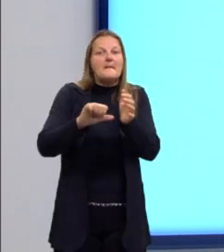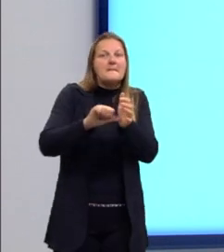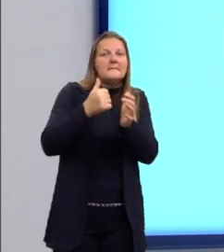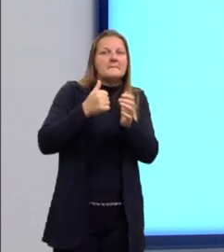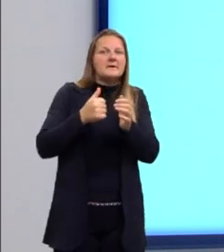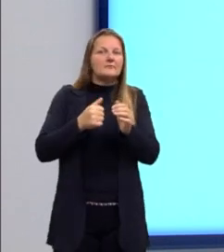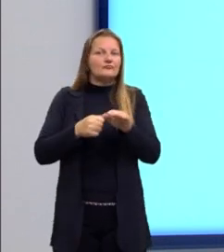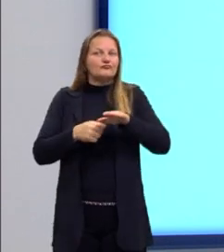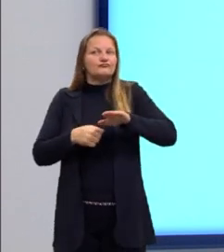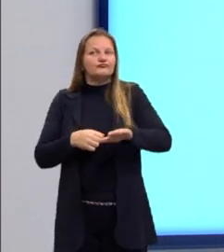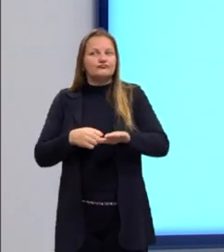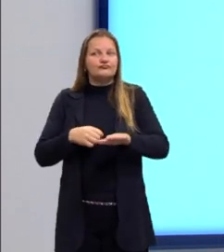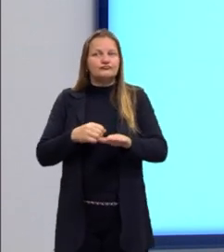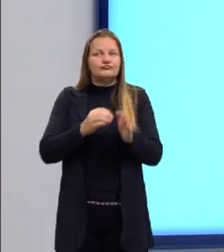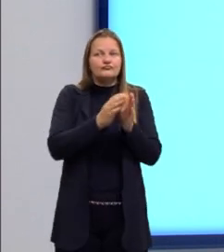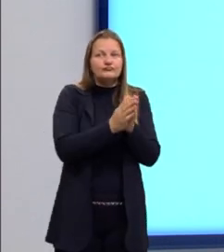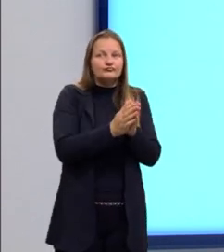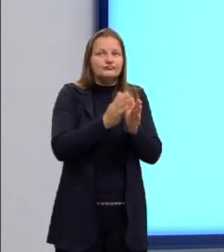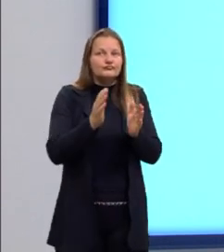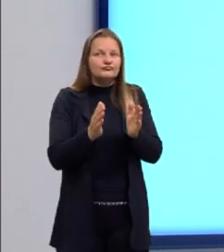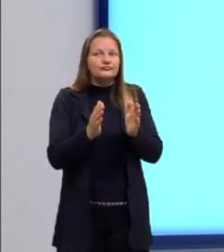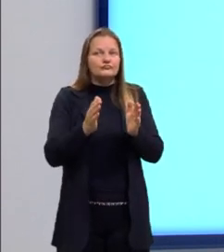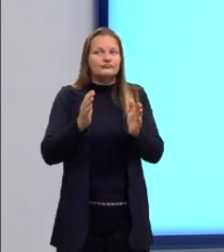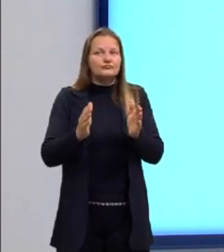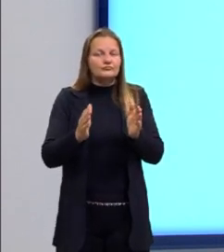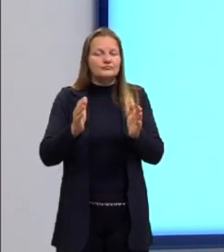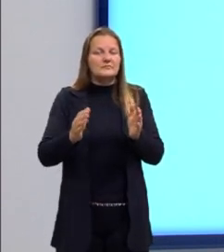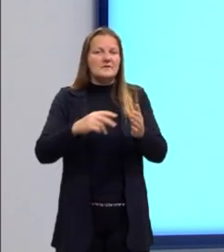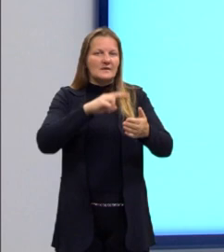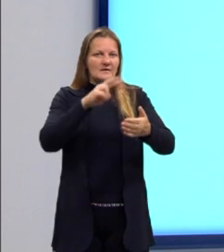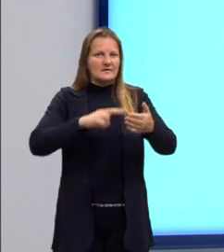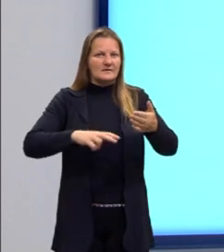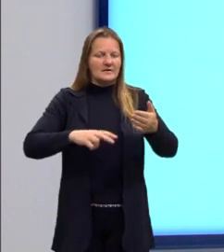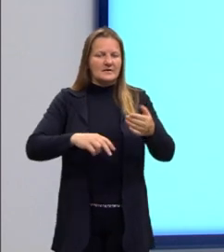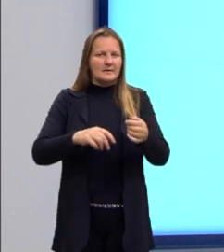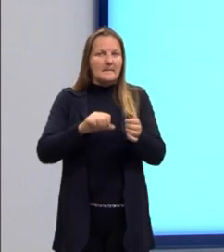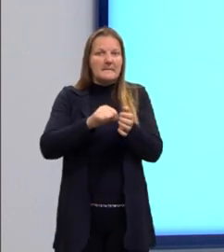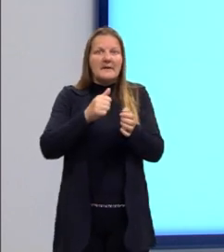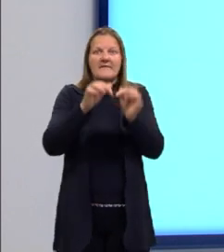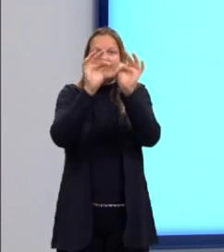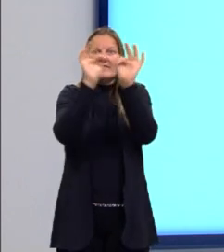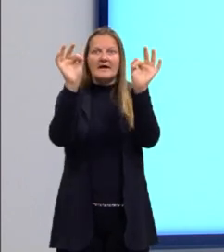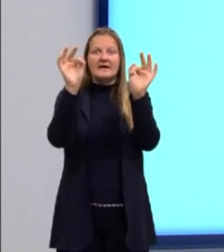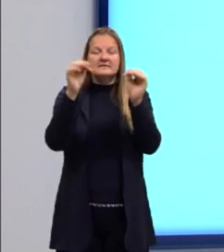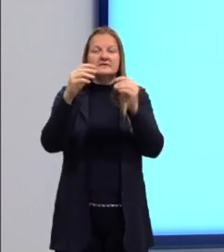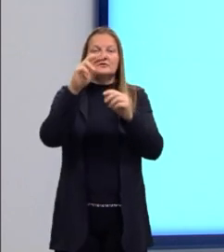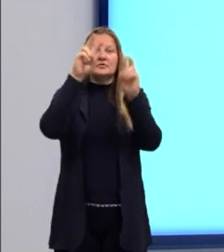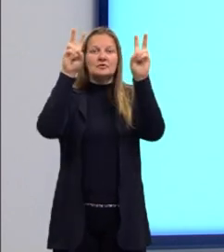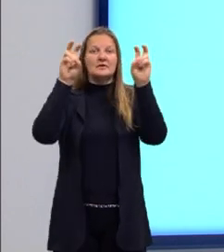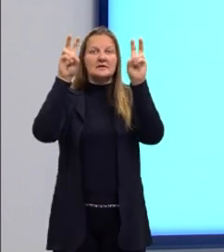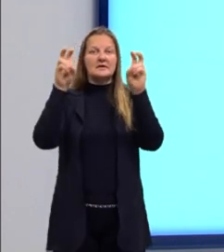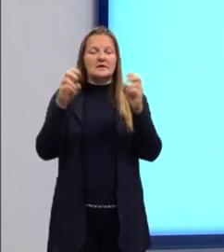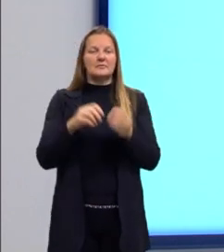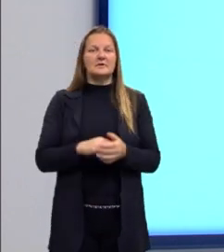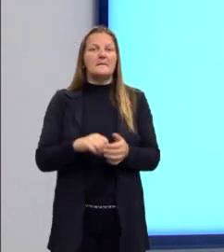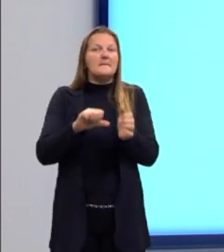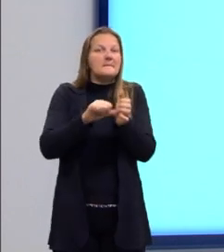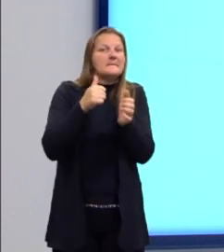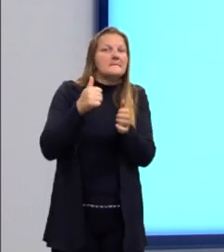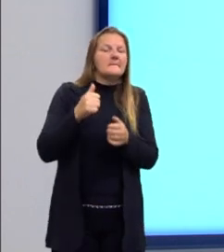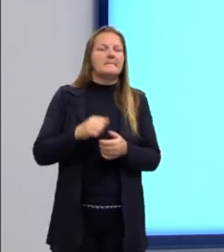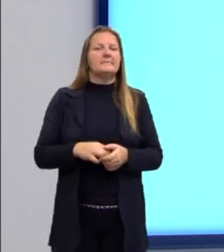passo para ler os textos de apoio com o máximo de aproveitamento eu vou ler a frase do tema primeiro de tudo